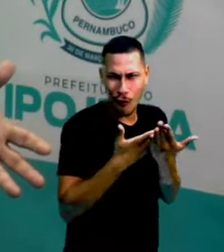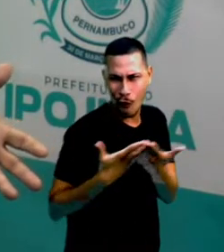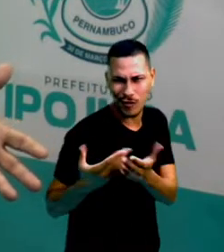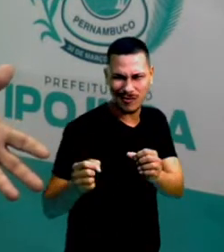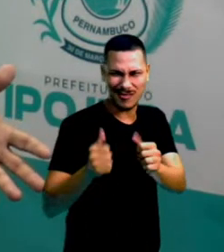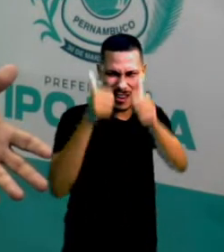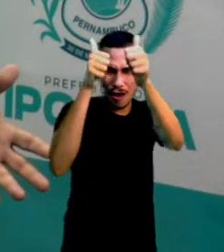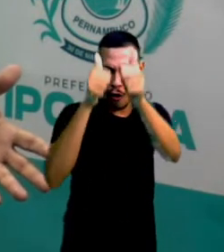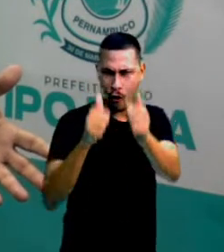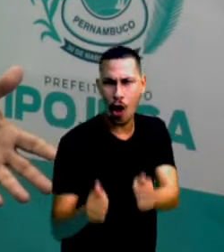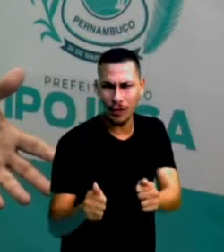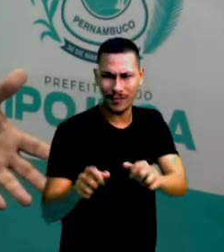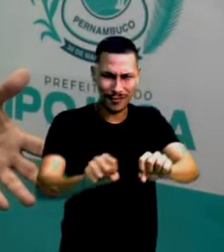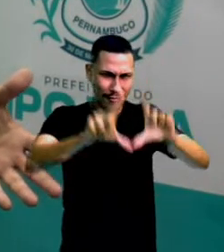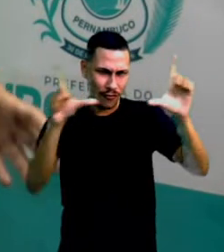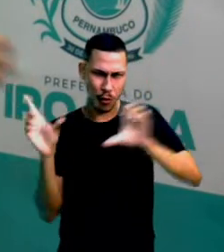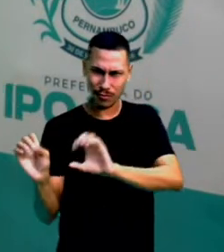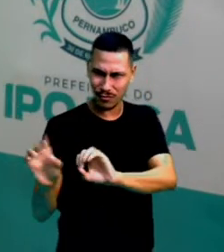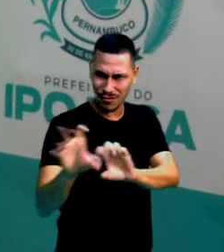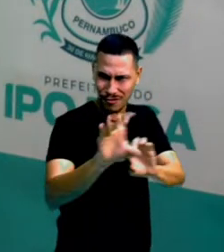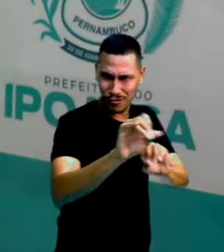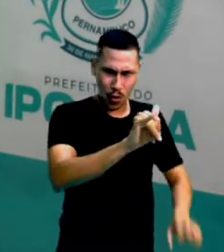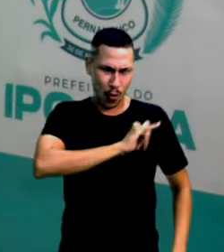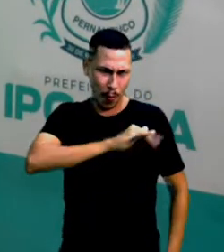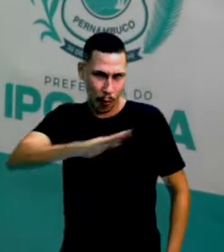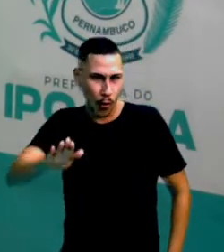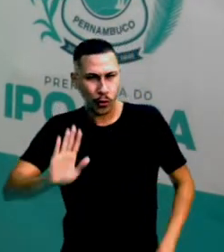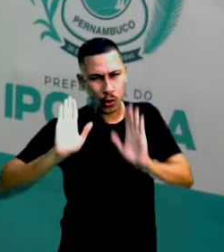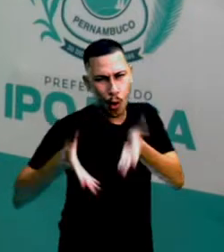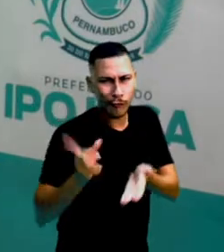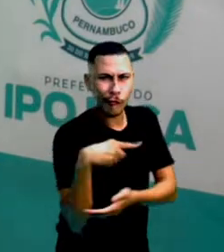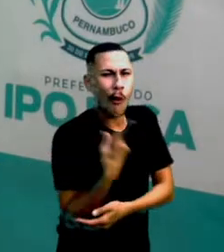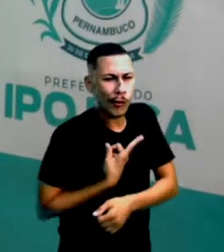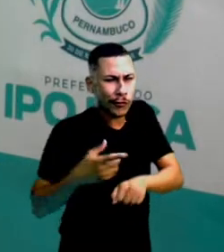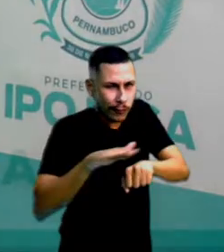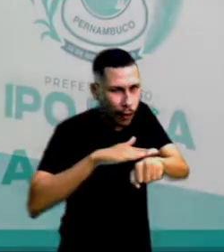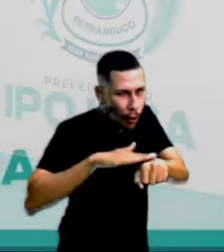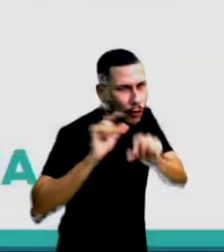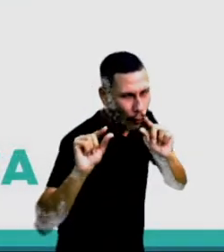nossa TV Educa Ipojuca. E hoje falaremos sobre